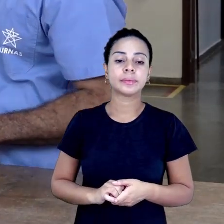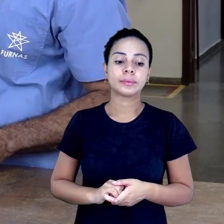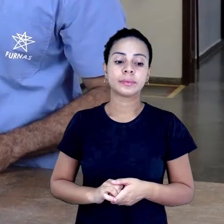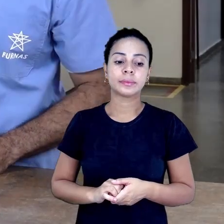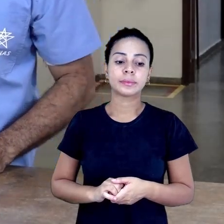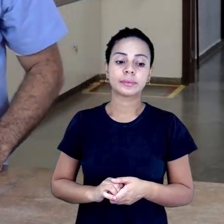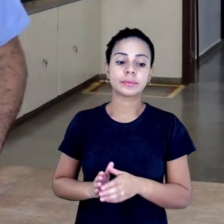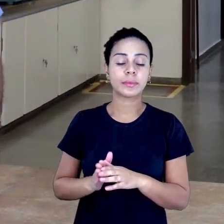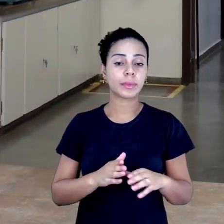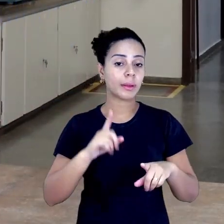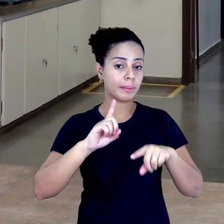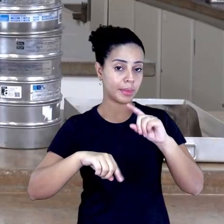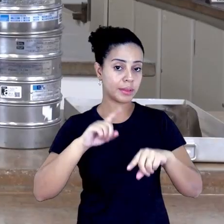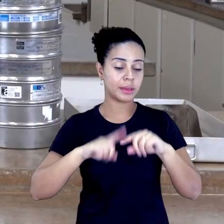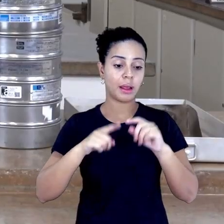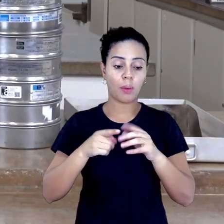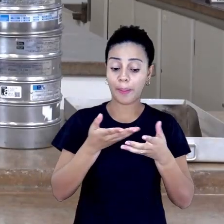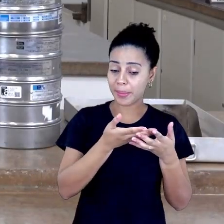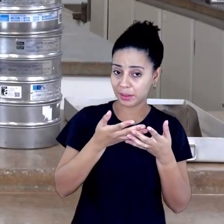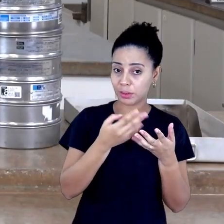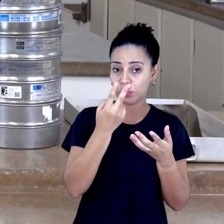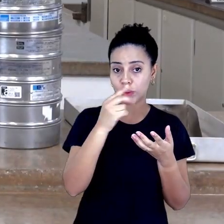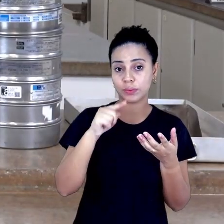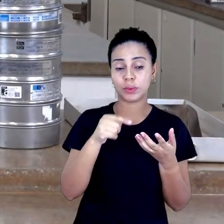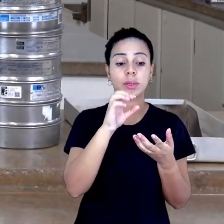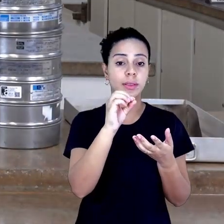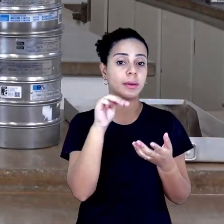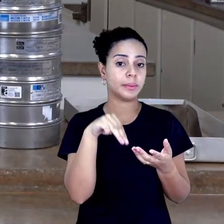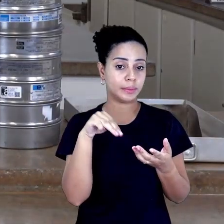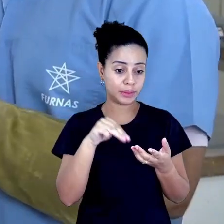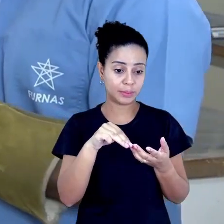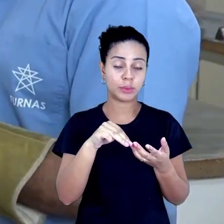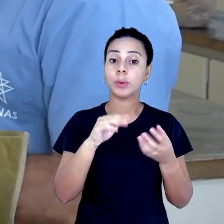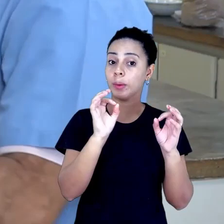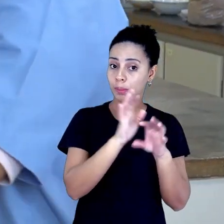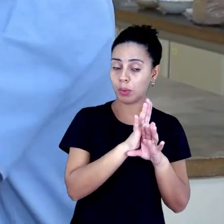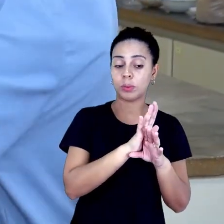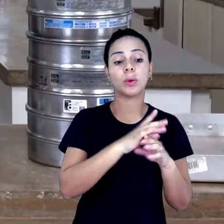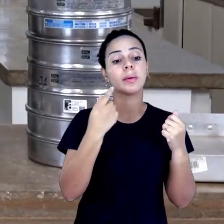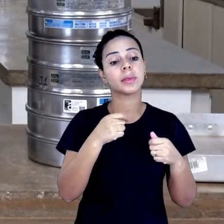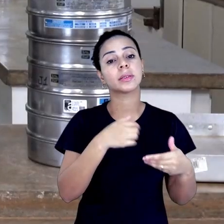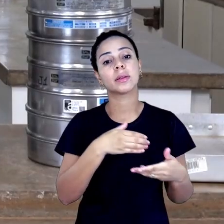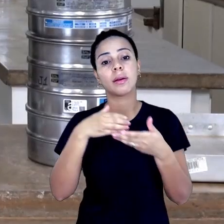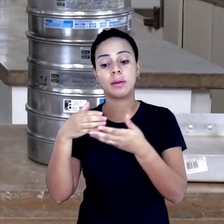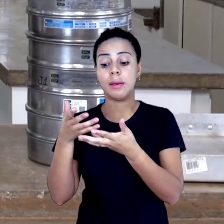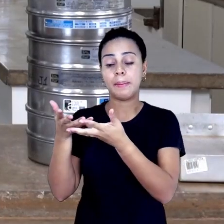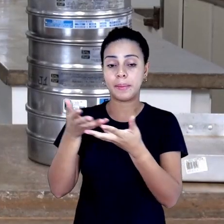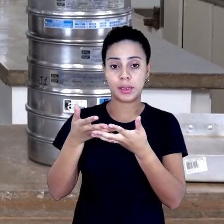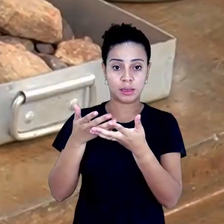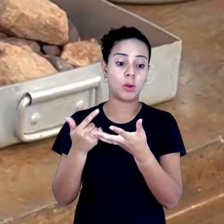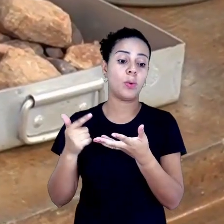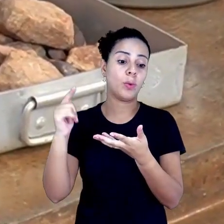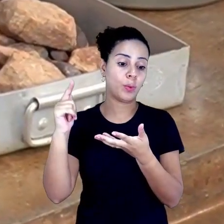O material lavado na peneira de 2,0 mm e seco em estufa é usado no peneiramento grosso.